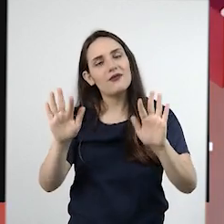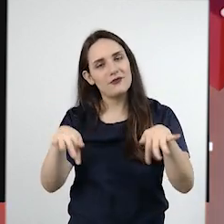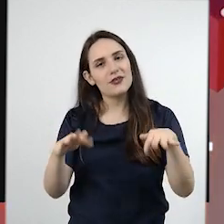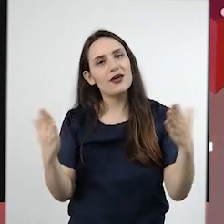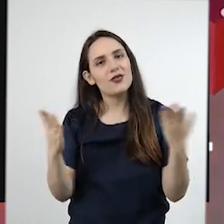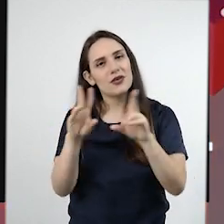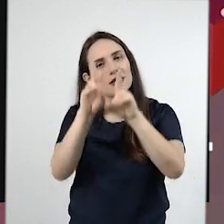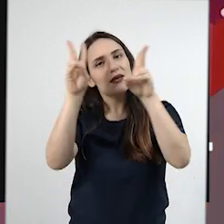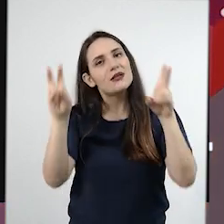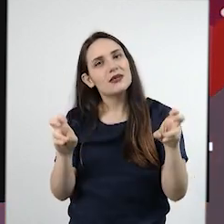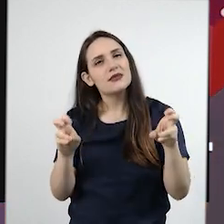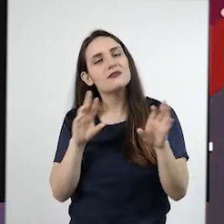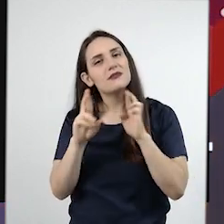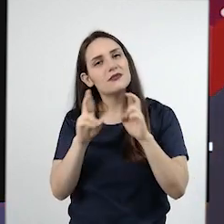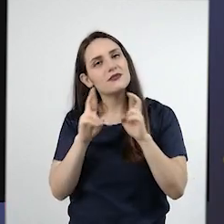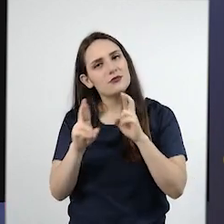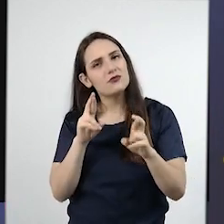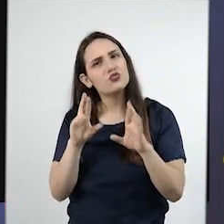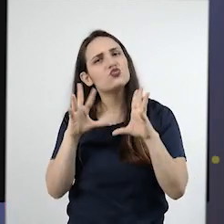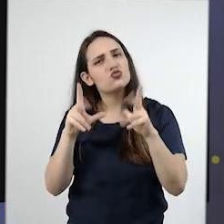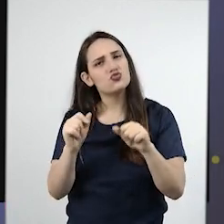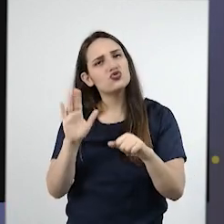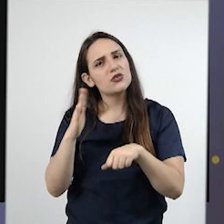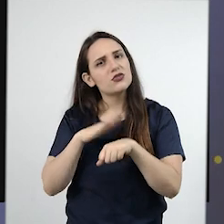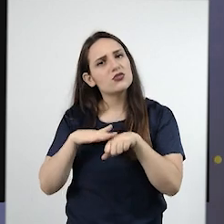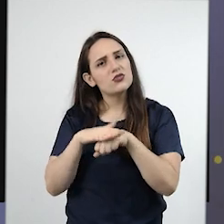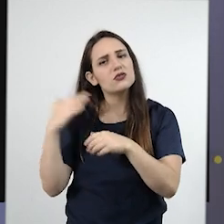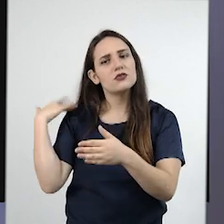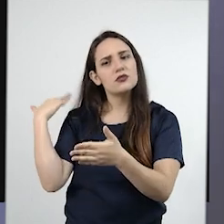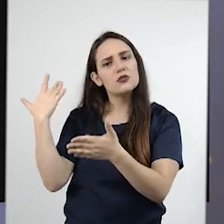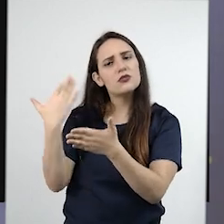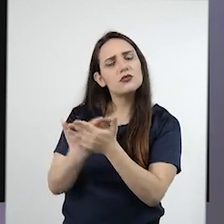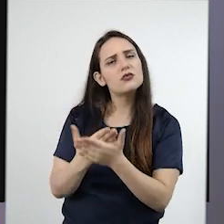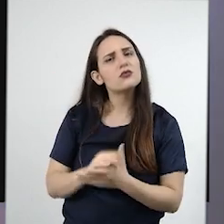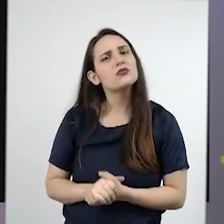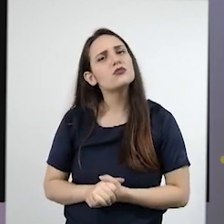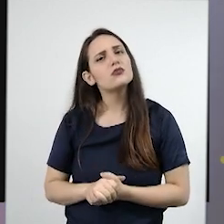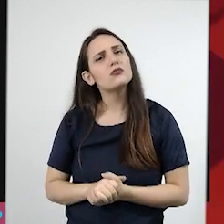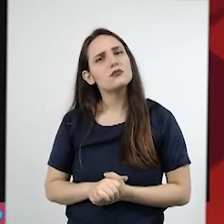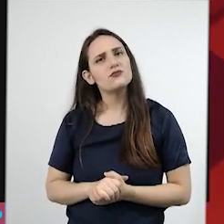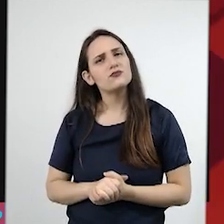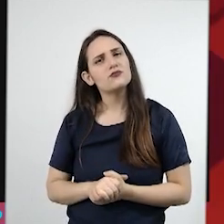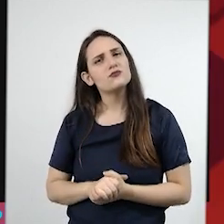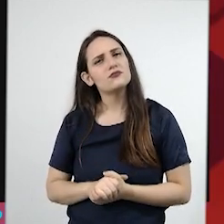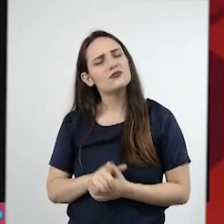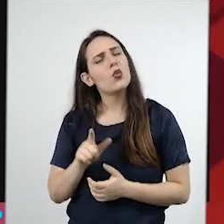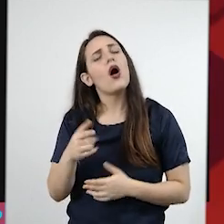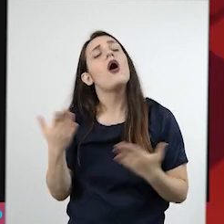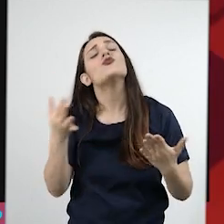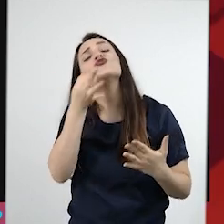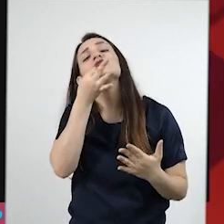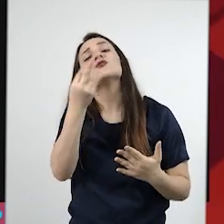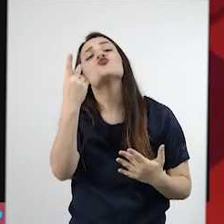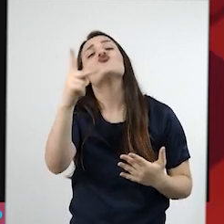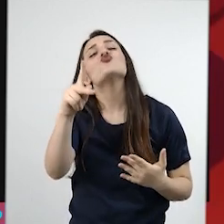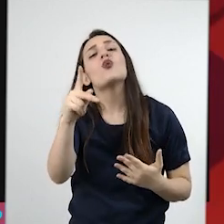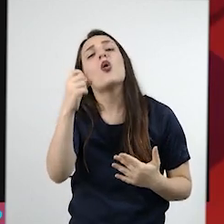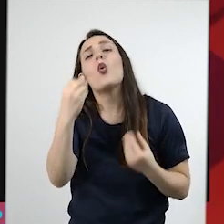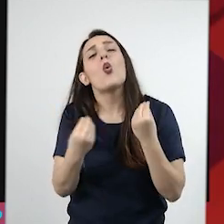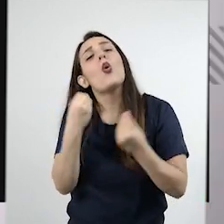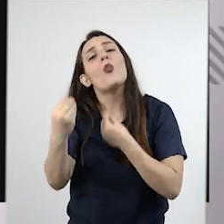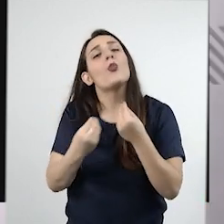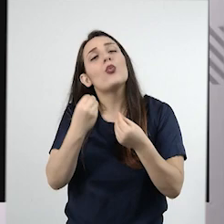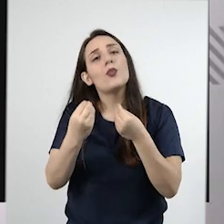relacionamentos, considerando tudo que a gente conversou antes, então dá aquela dica, né, simples de como manter